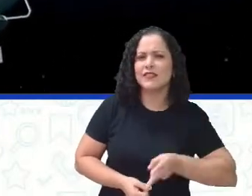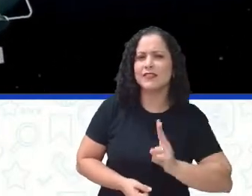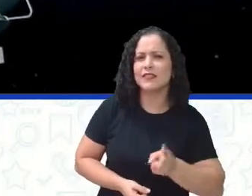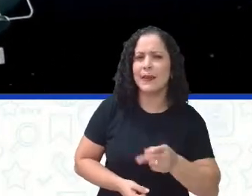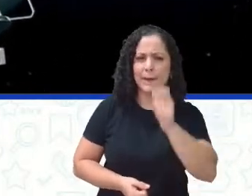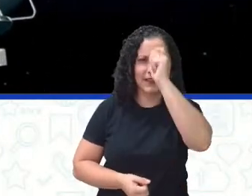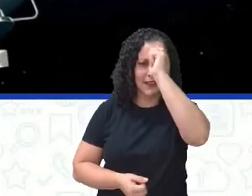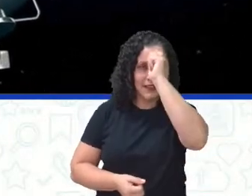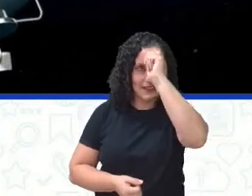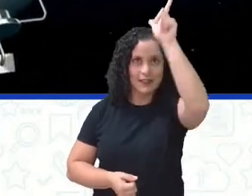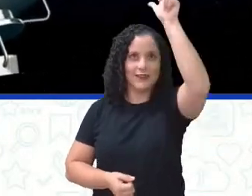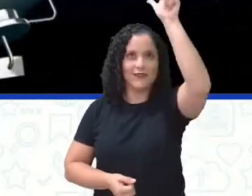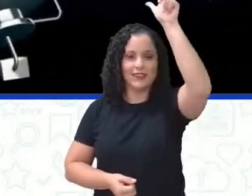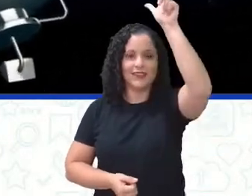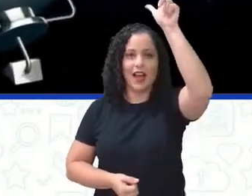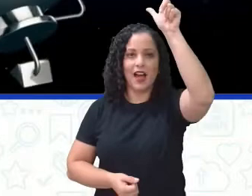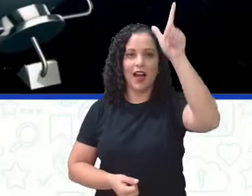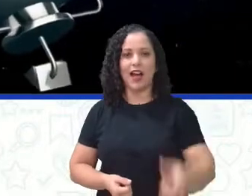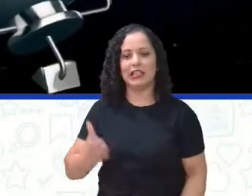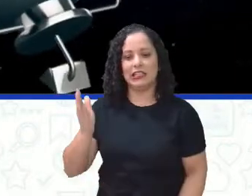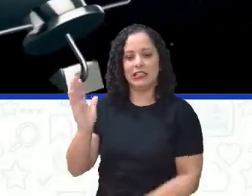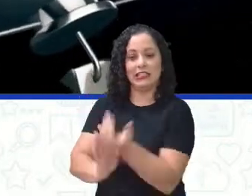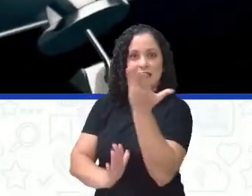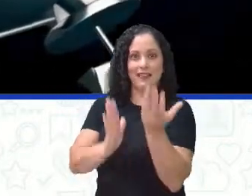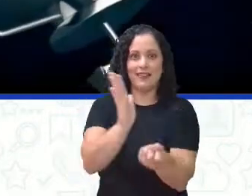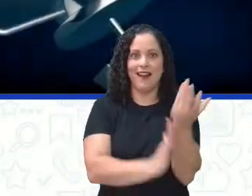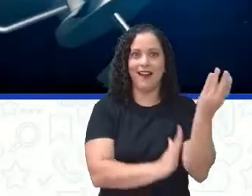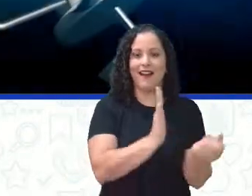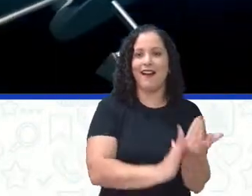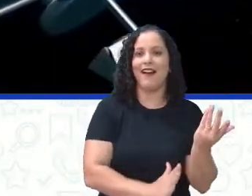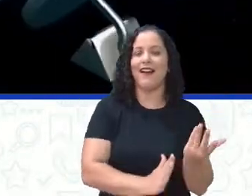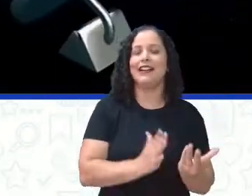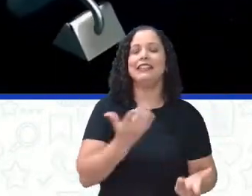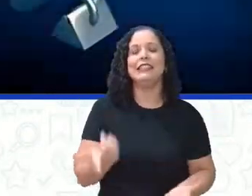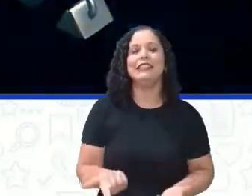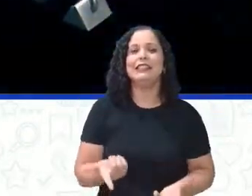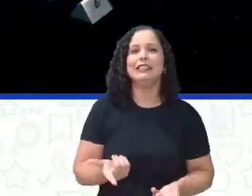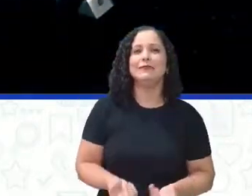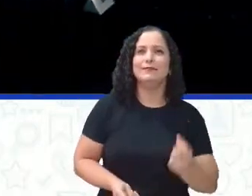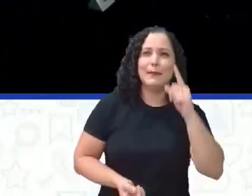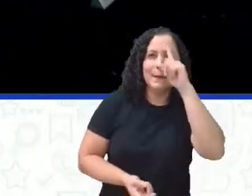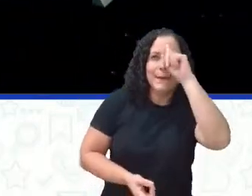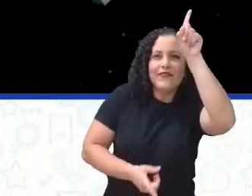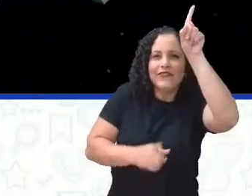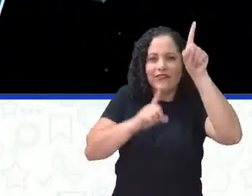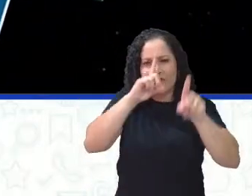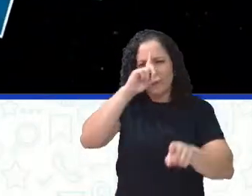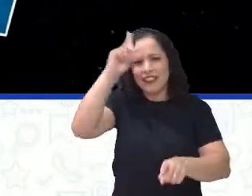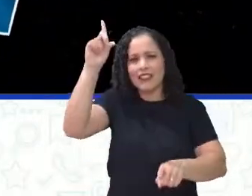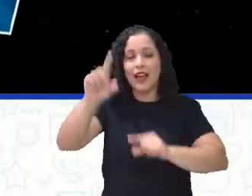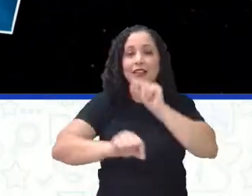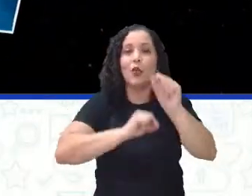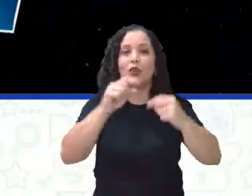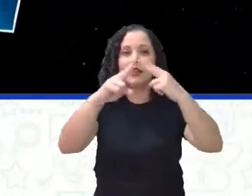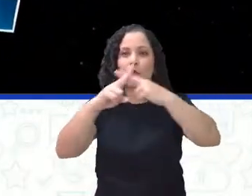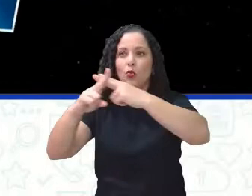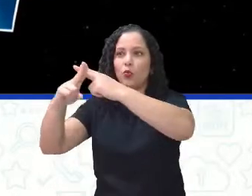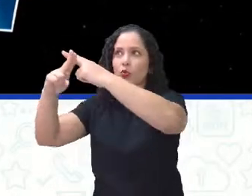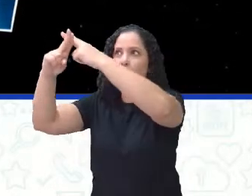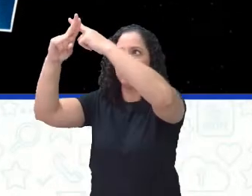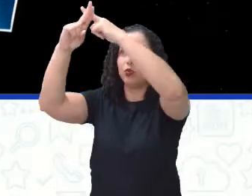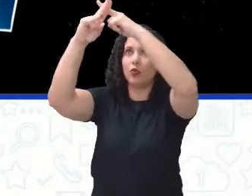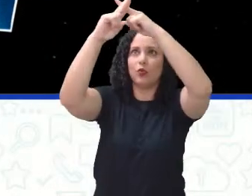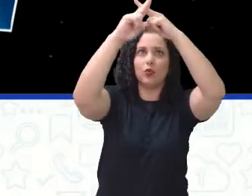inventar, descobrir, é curioso. E aí ele começa a inventar. E eu estou trazendo aqui a questão do satélite